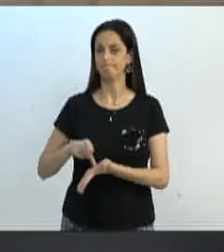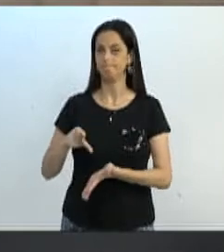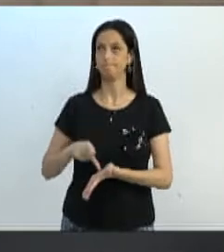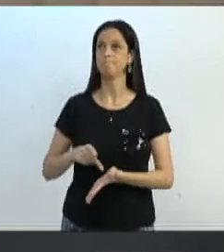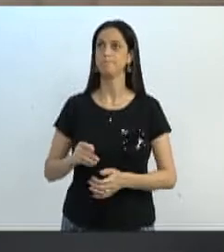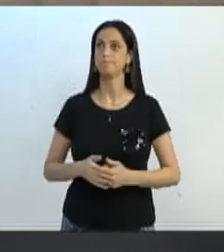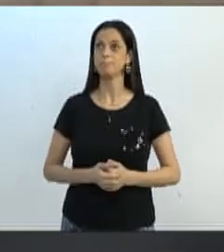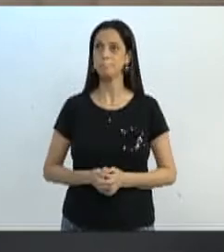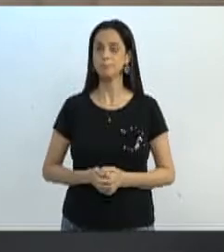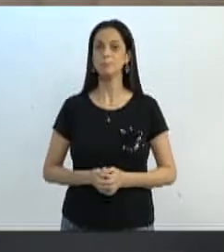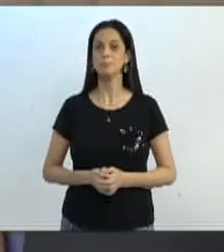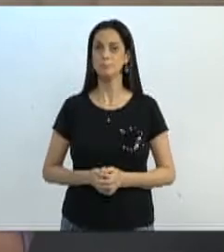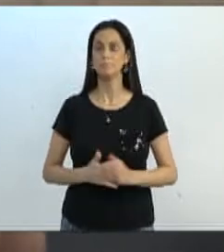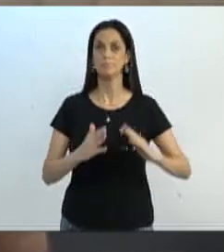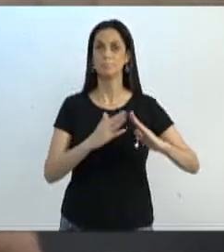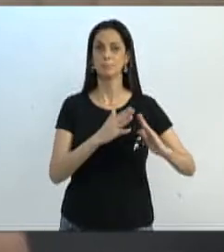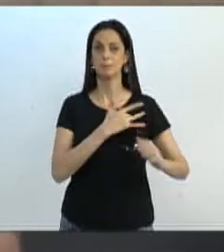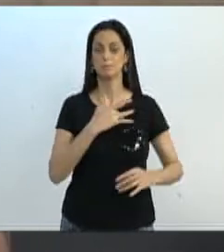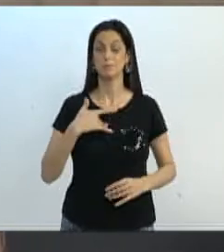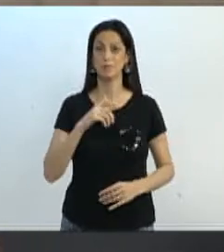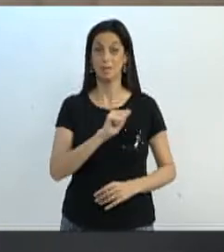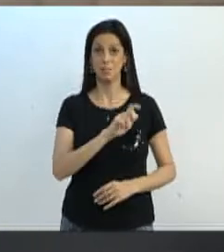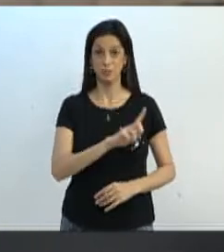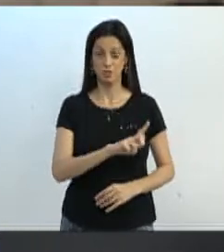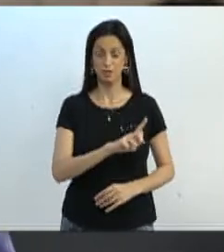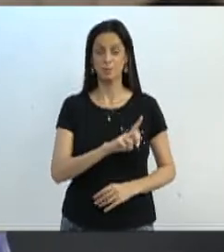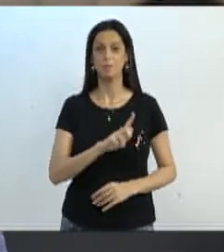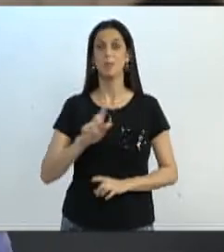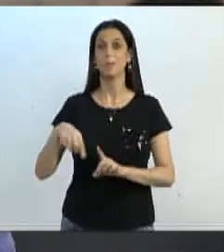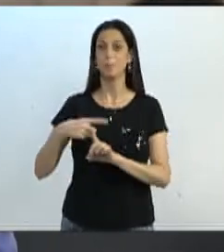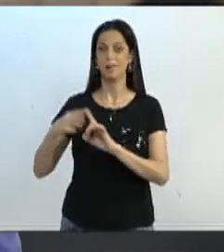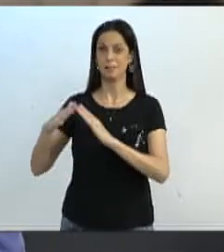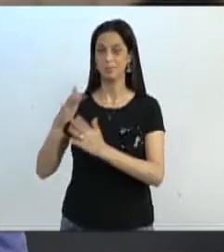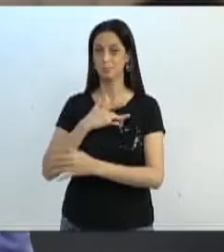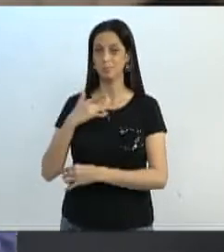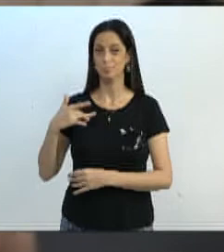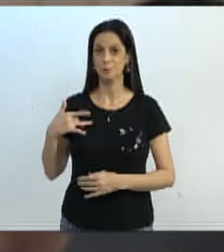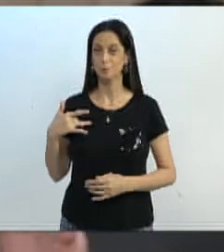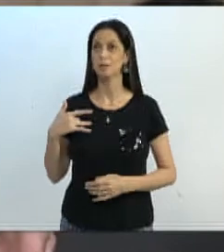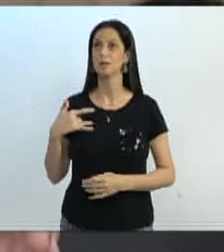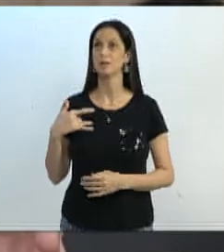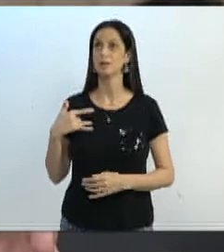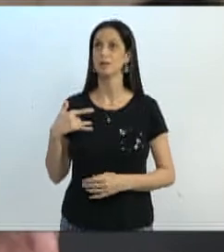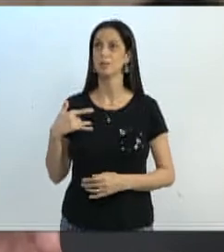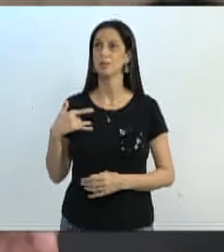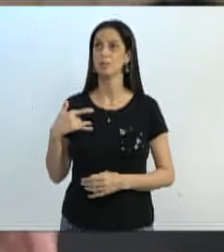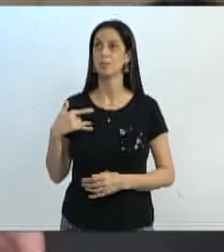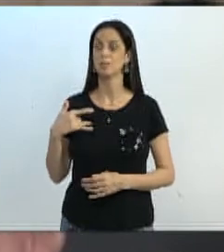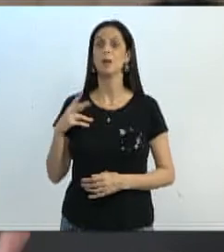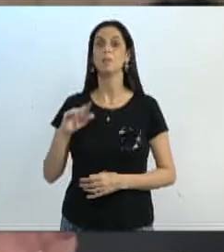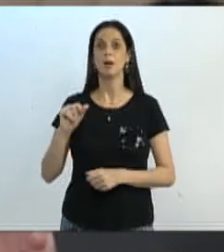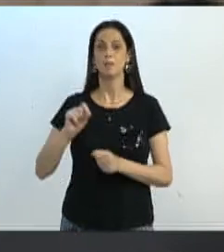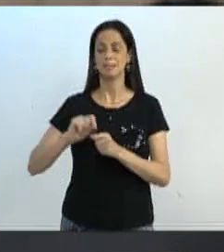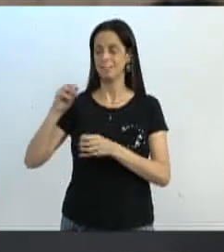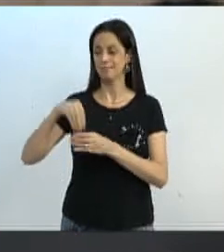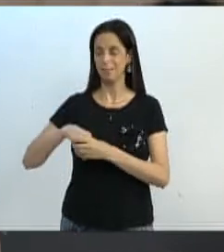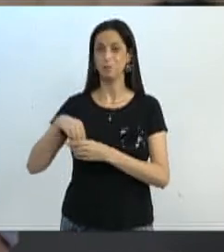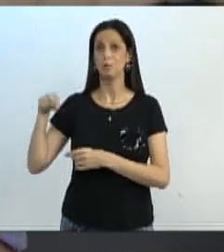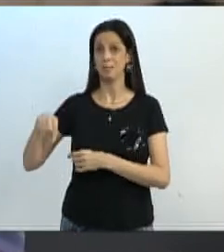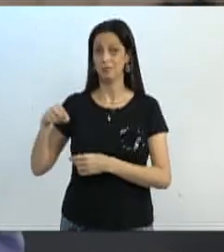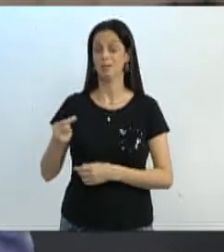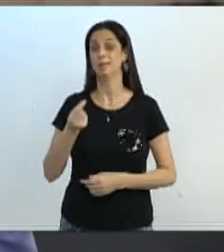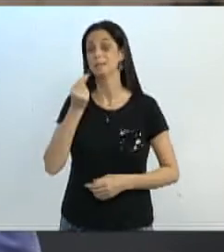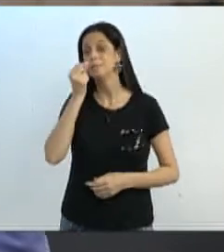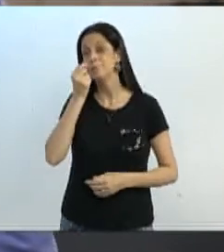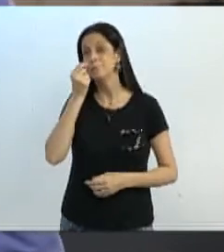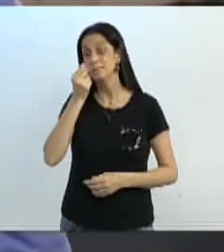determinado aí que os ambulatórios gerais, além dos ambulatórios gerais, nós também vamos fazer os testes nos nossos ESFs. E vale sim lembrar